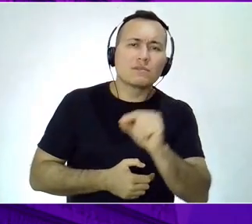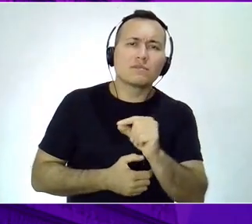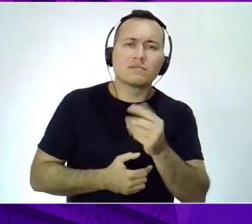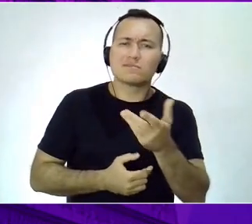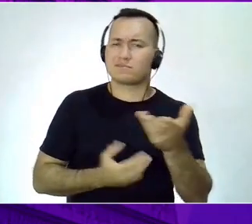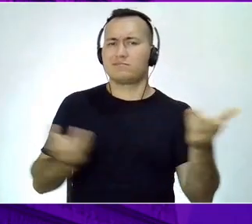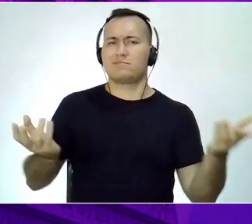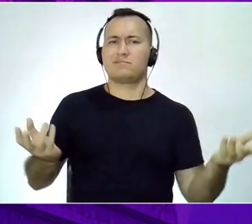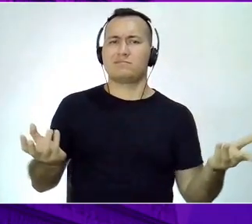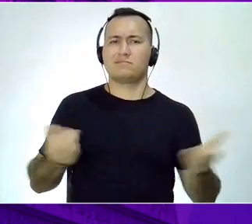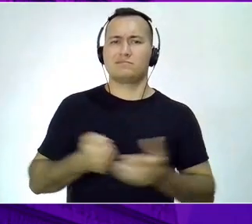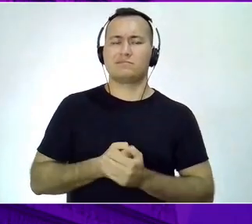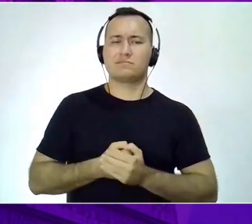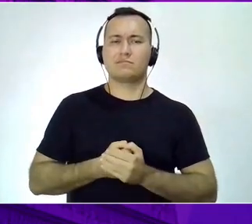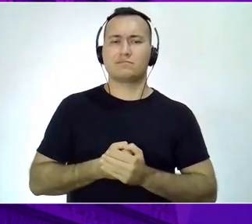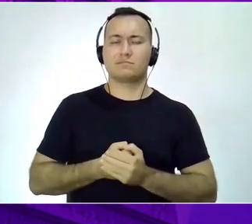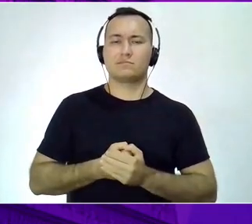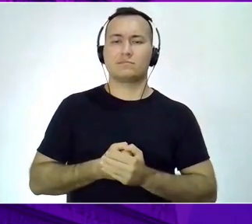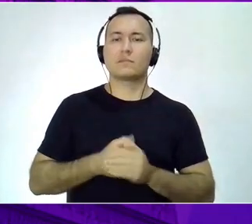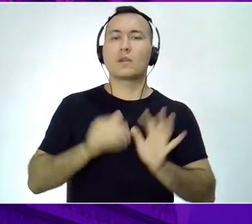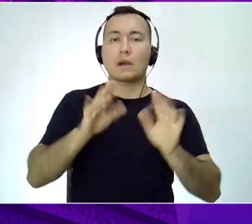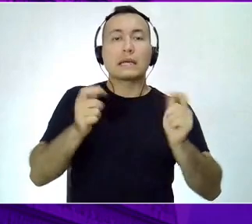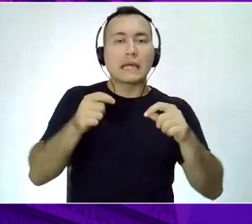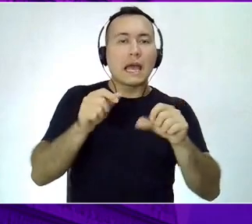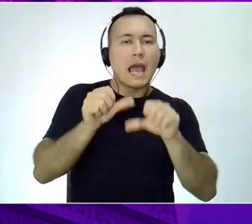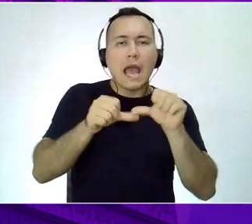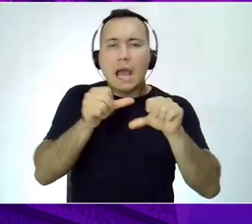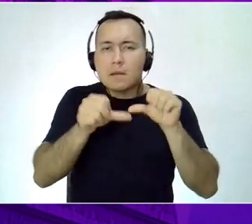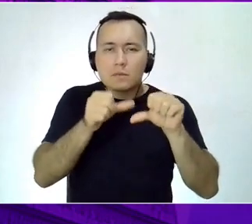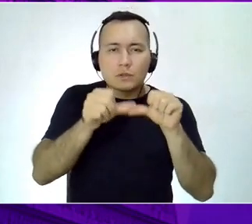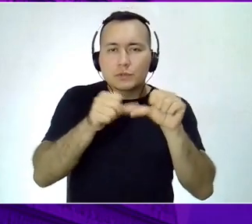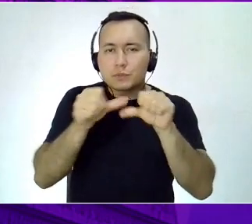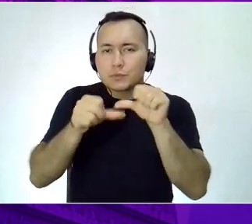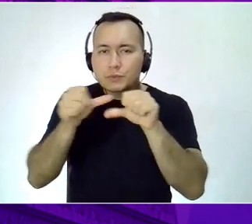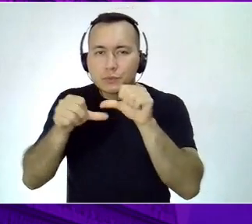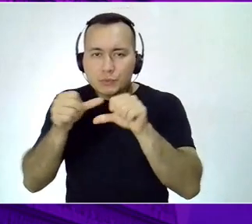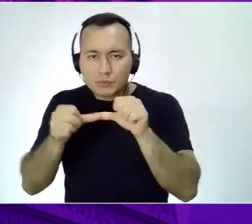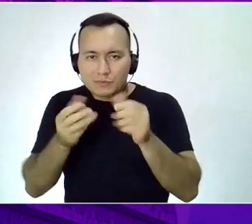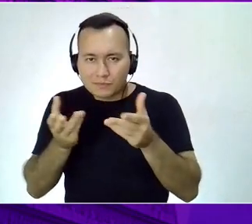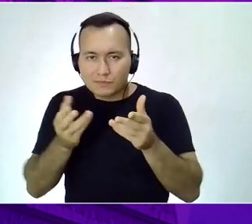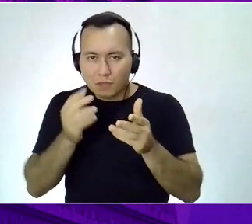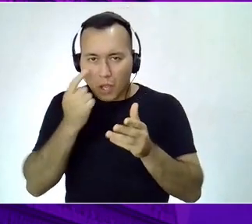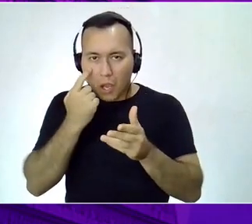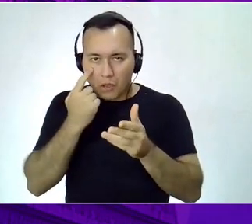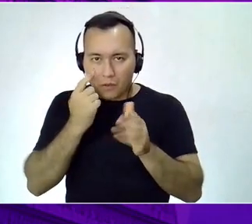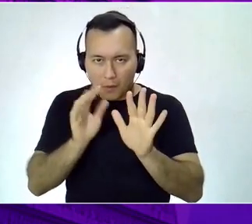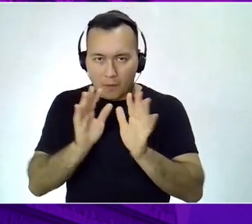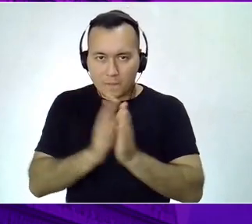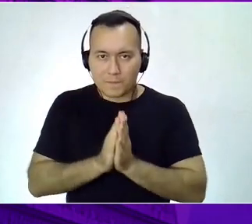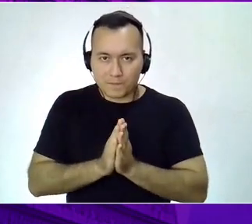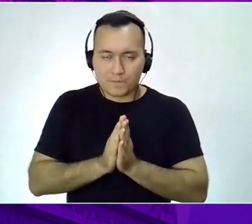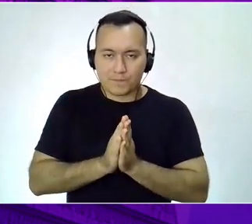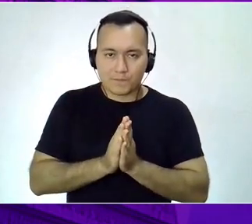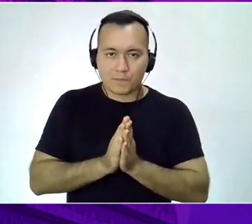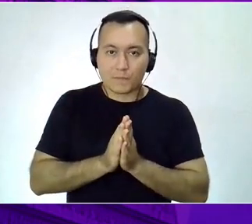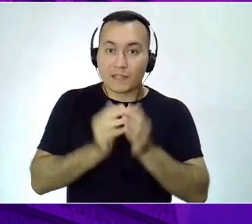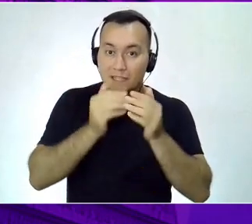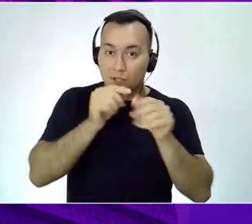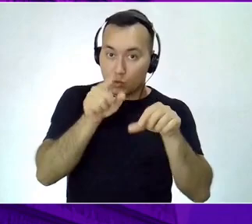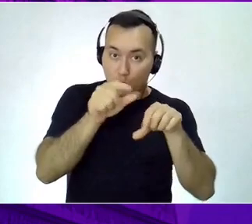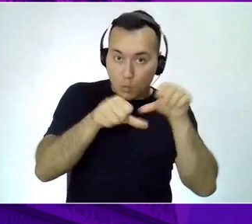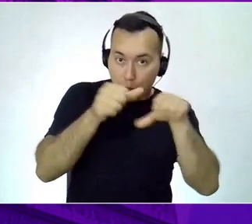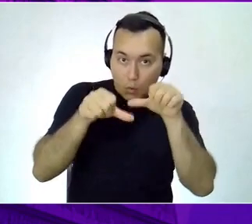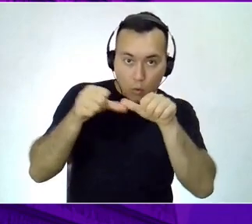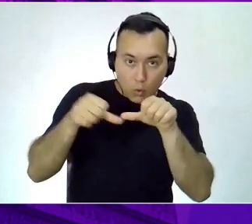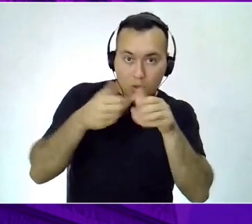fazer escolhas bem suaves dentro dele mesmo, dentro do próprio tipo que a gente já definiu, para fazer com que ele conte um pouquinho melhor a história